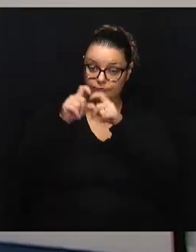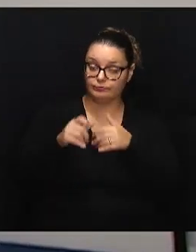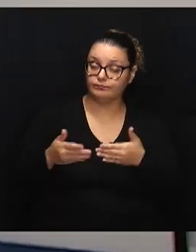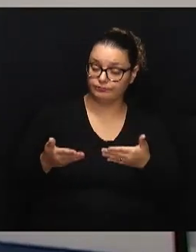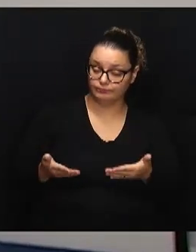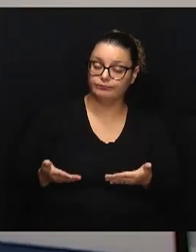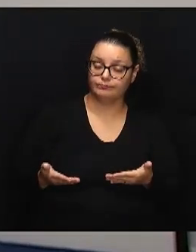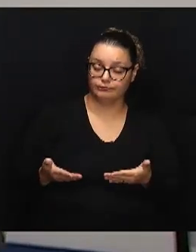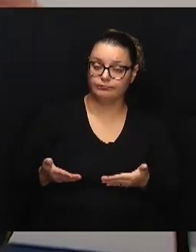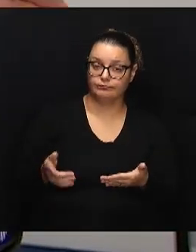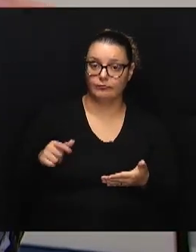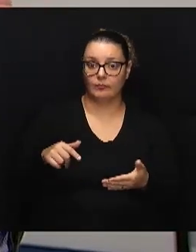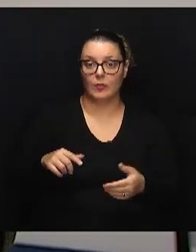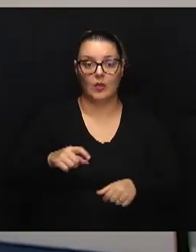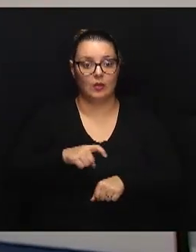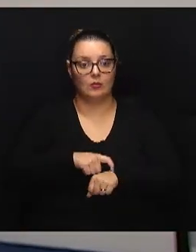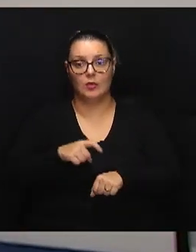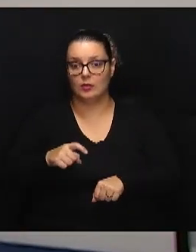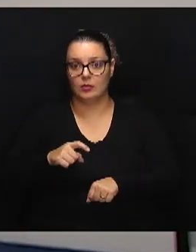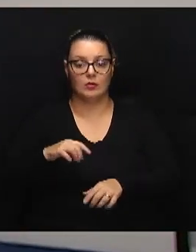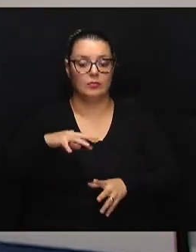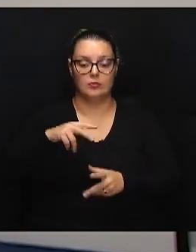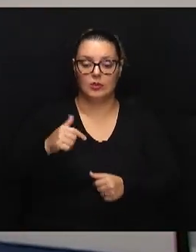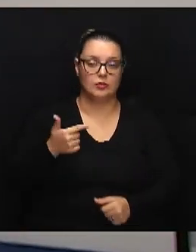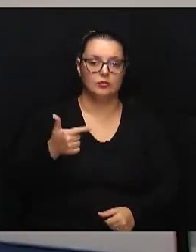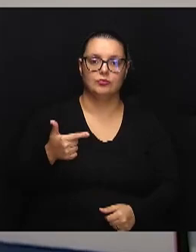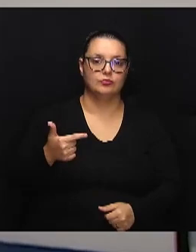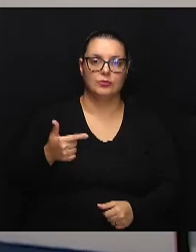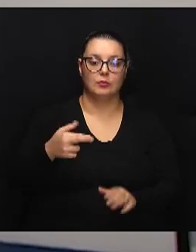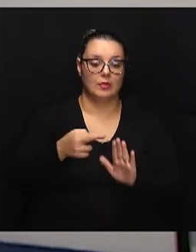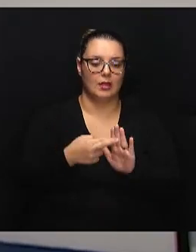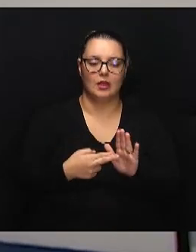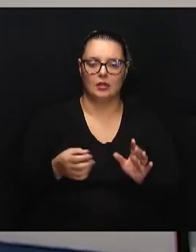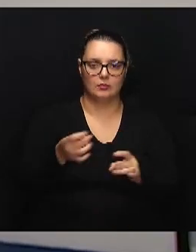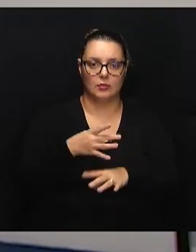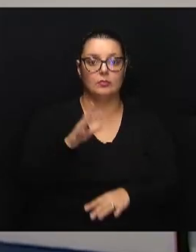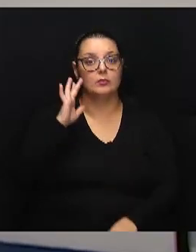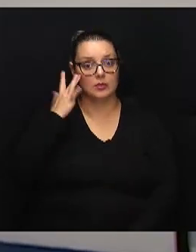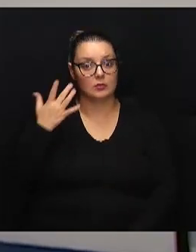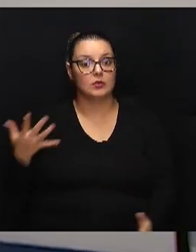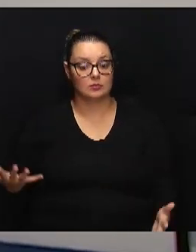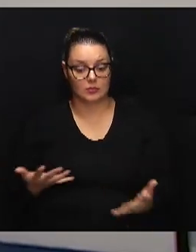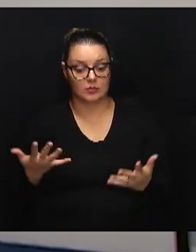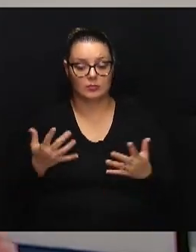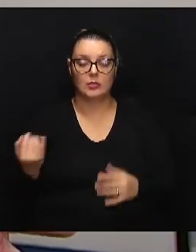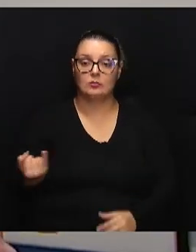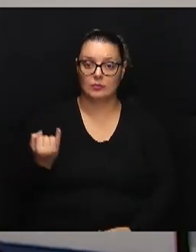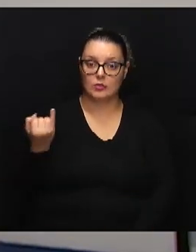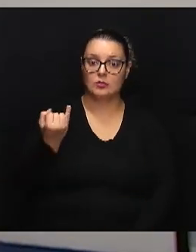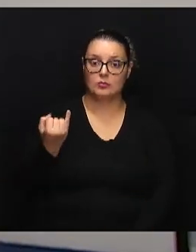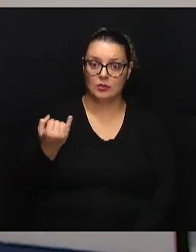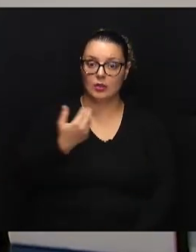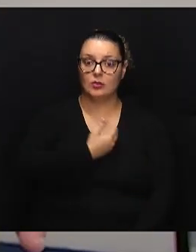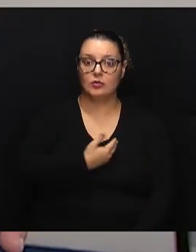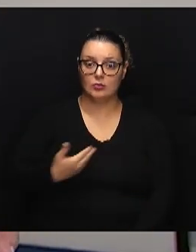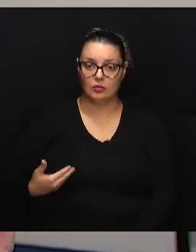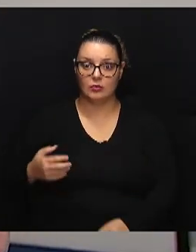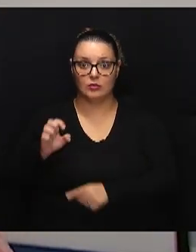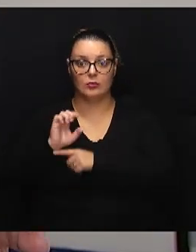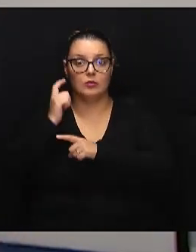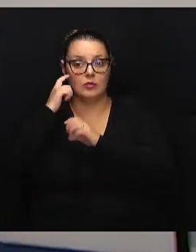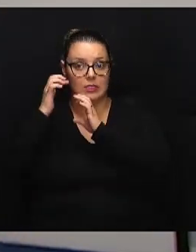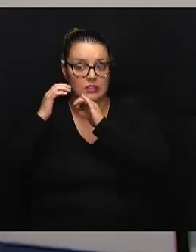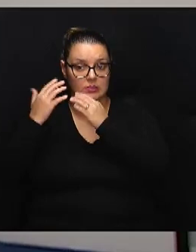um fenômeno mundial, não tem uma fórmula pronta, mas eu acho que é uma iniciativa importante, né? E o fato do governo do estado pensar